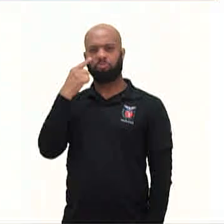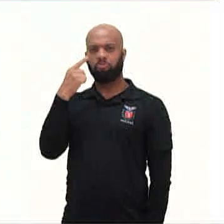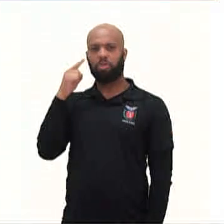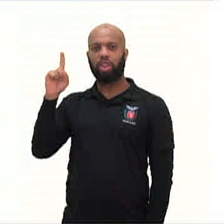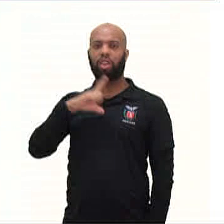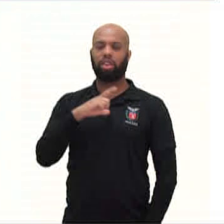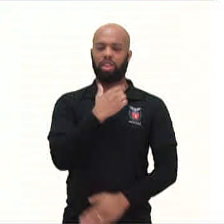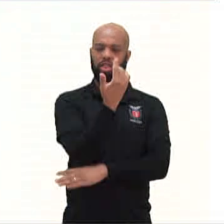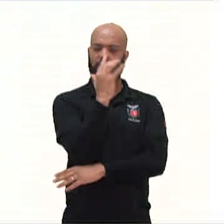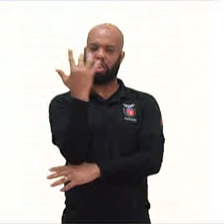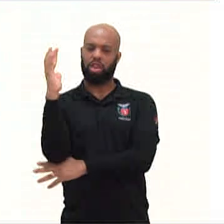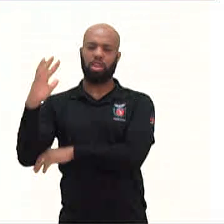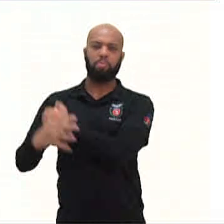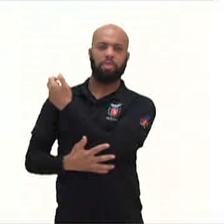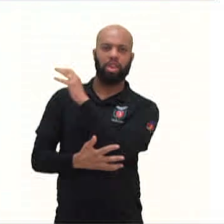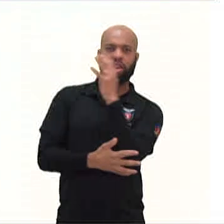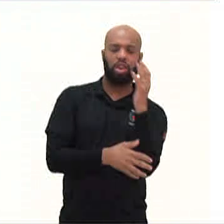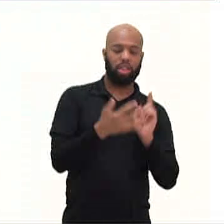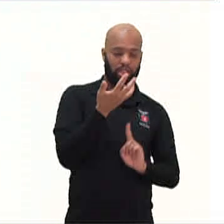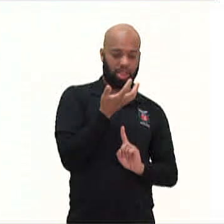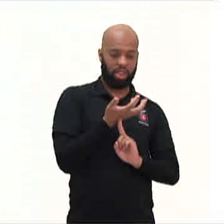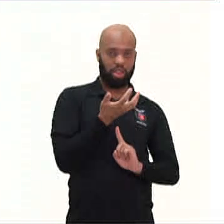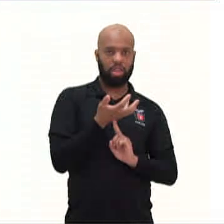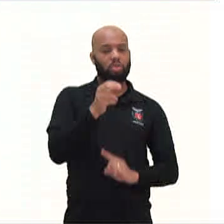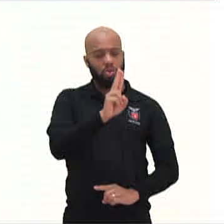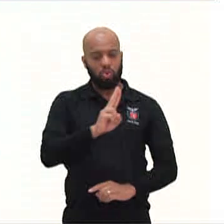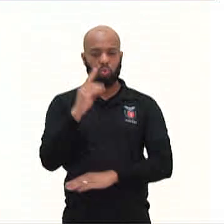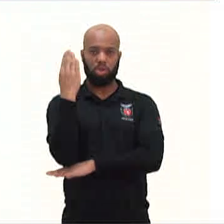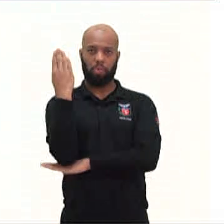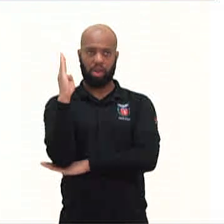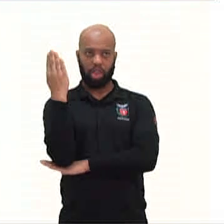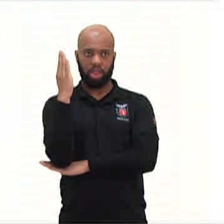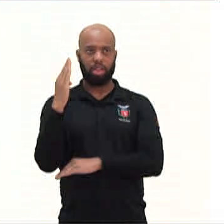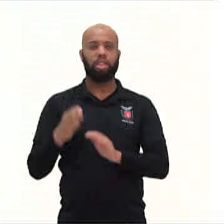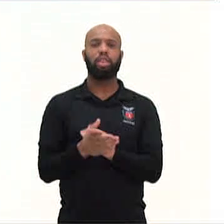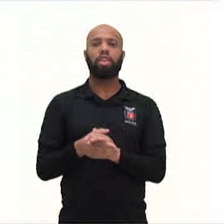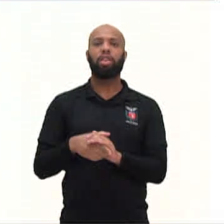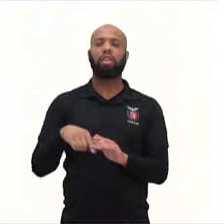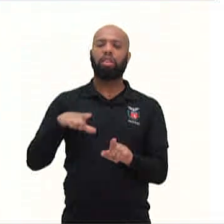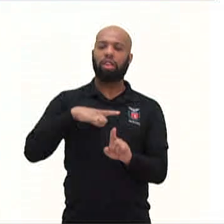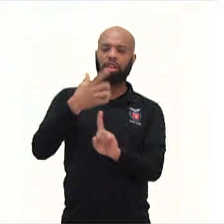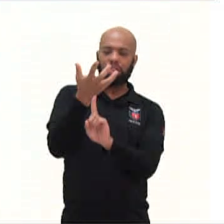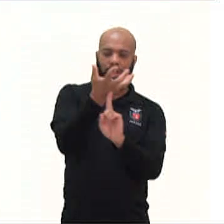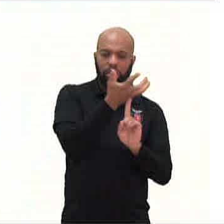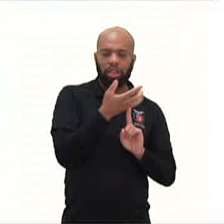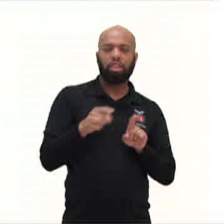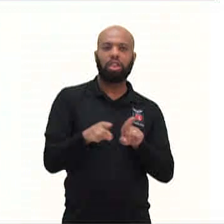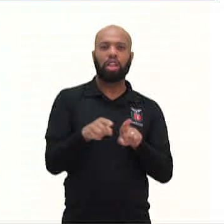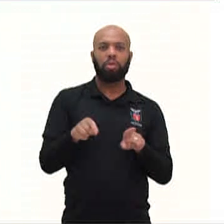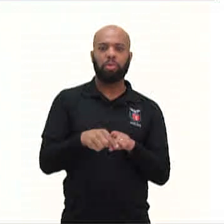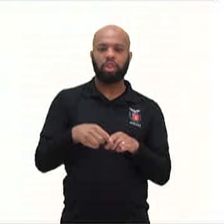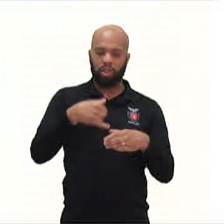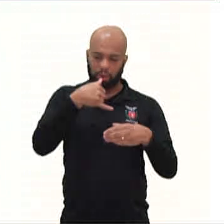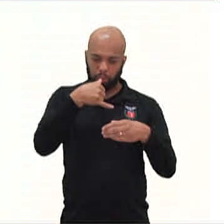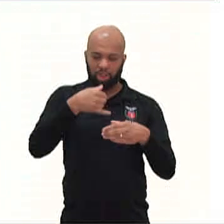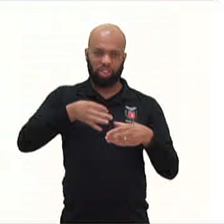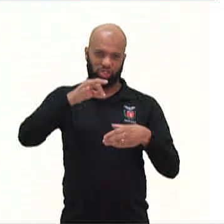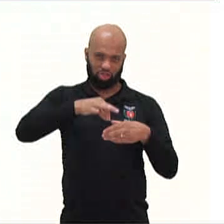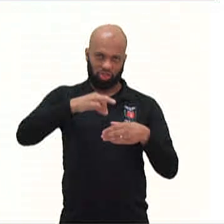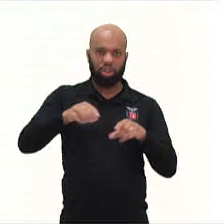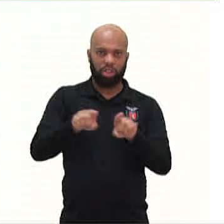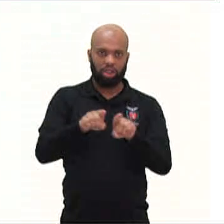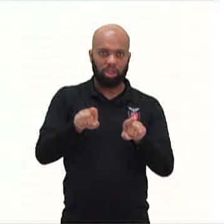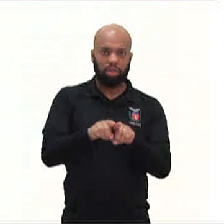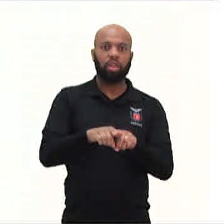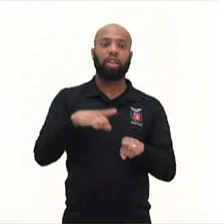de araucárias, utilizada pela madeira, né? Cedro, pinheiro, produção de erva mate, além de espécies de madeiras que são